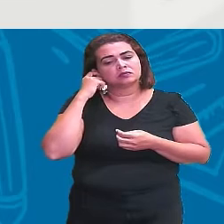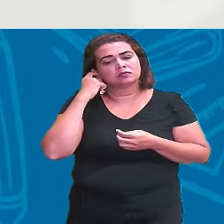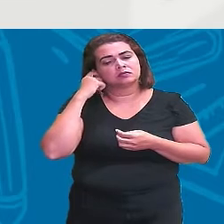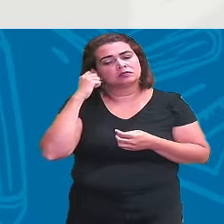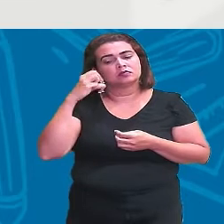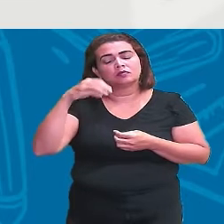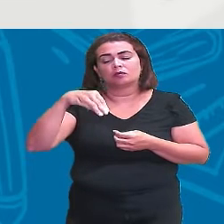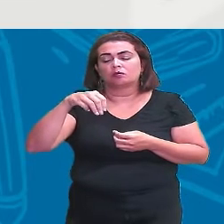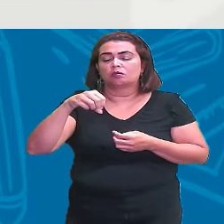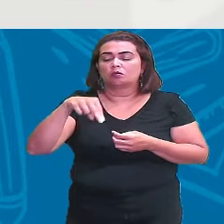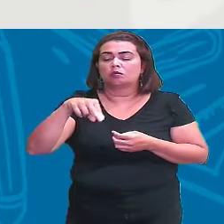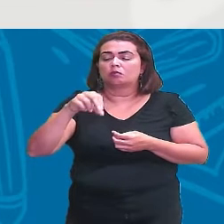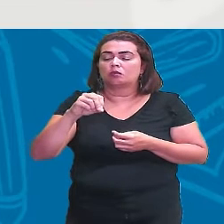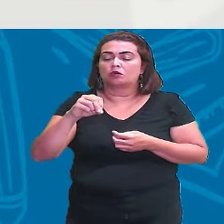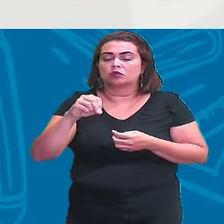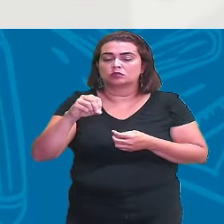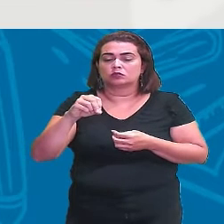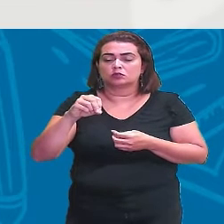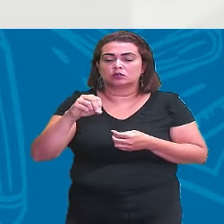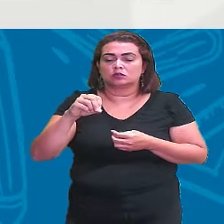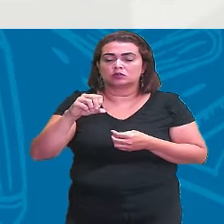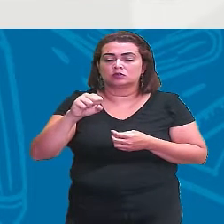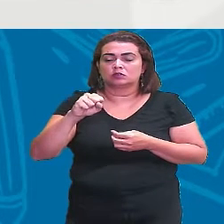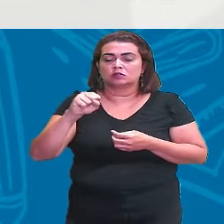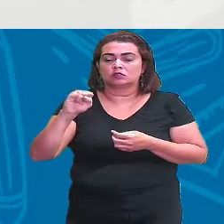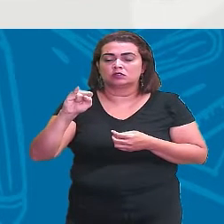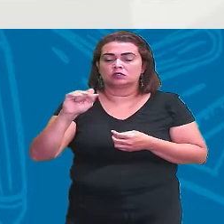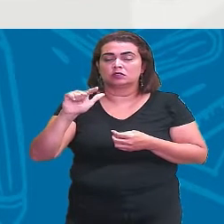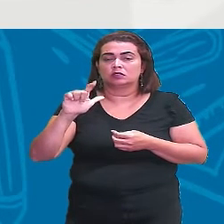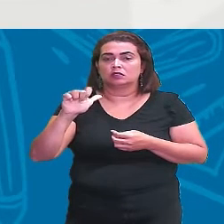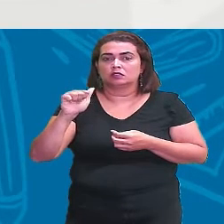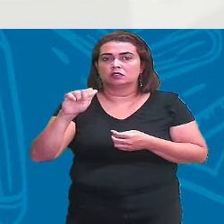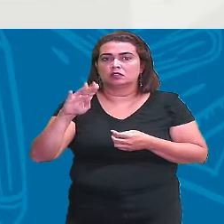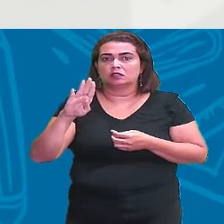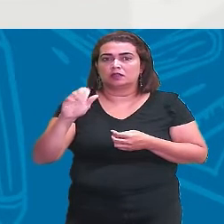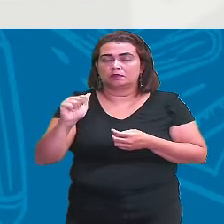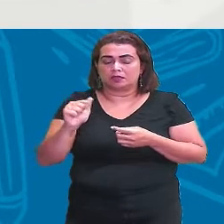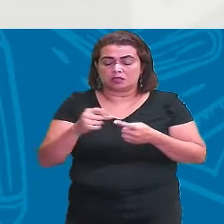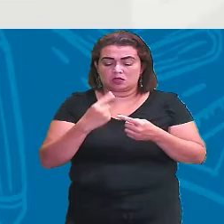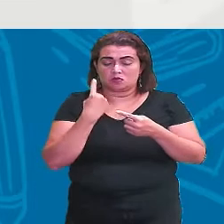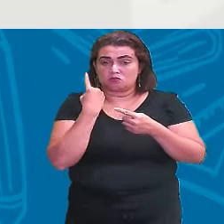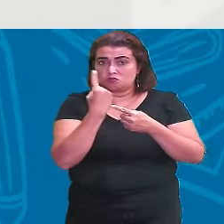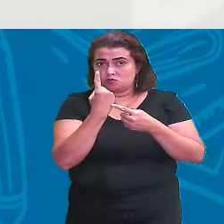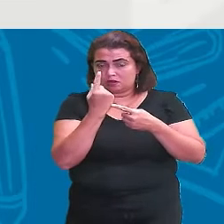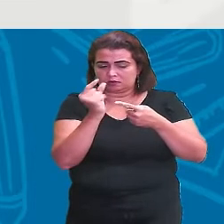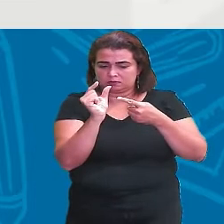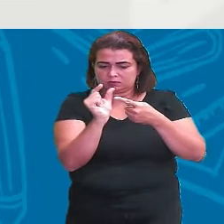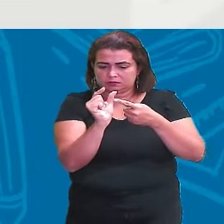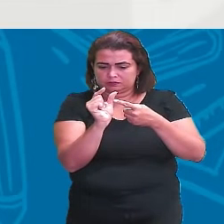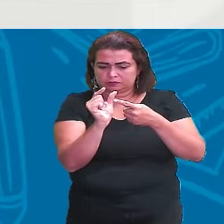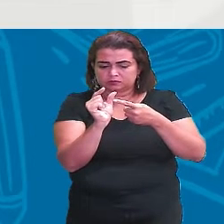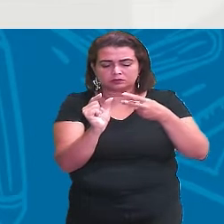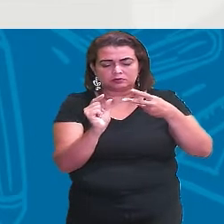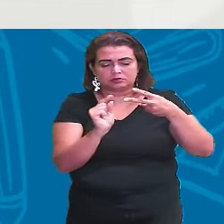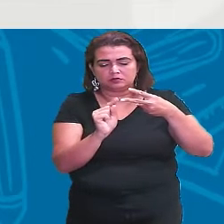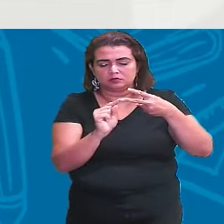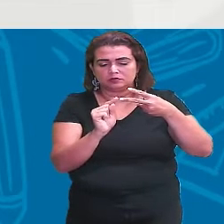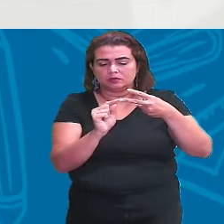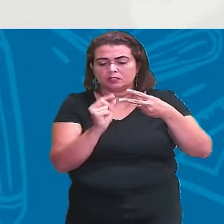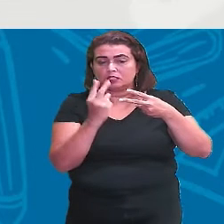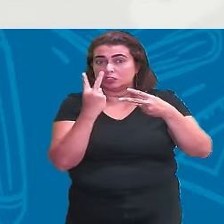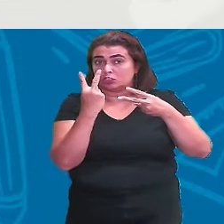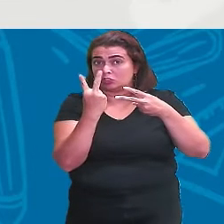uma sílaba. Dissílabo, quando temos 2 sílabas.